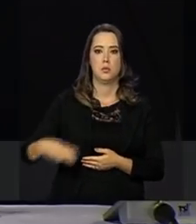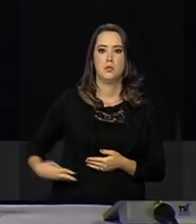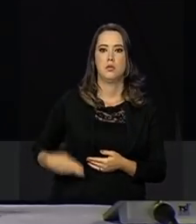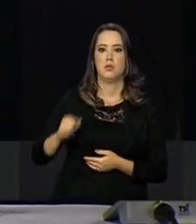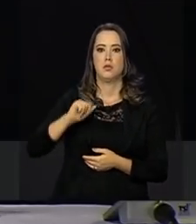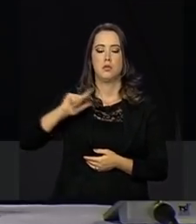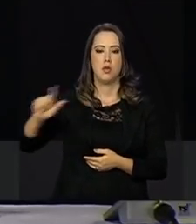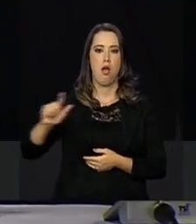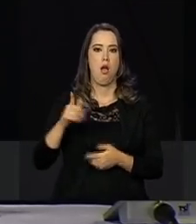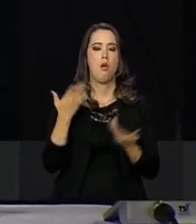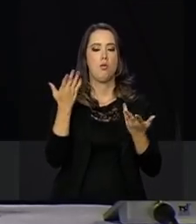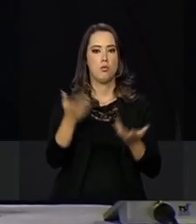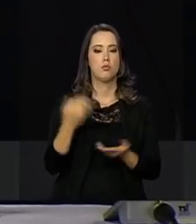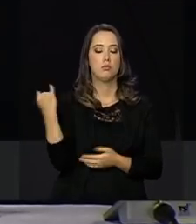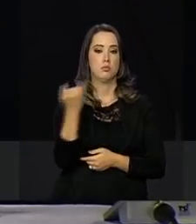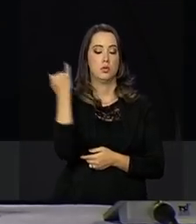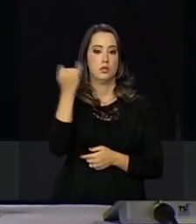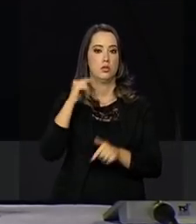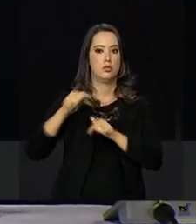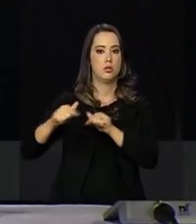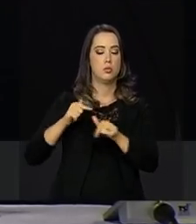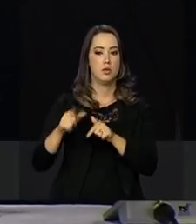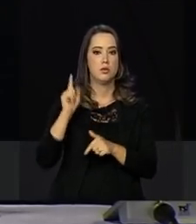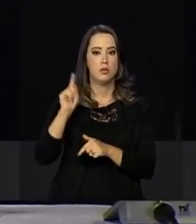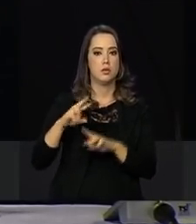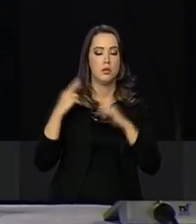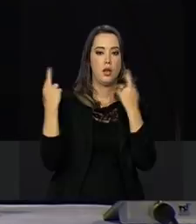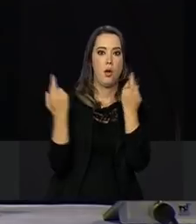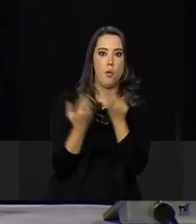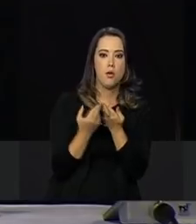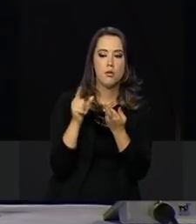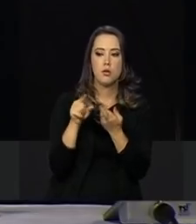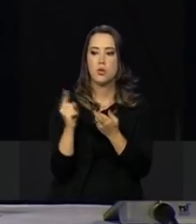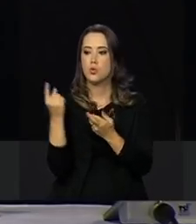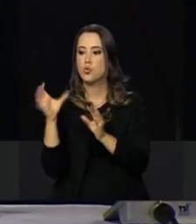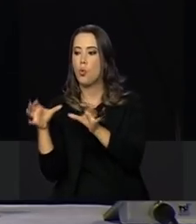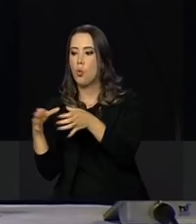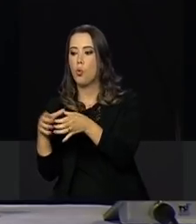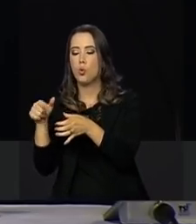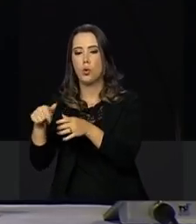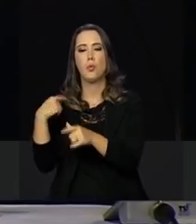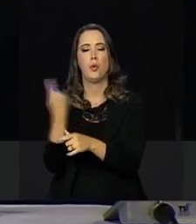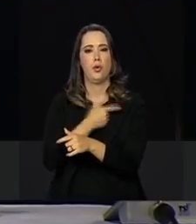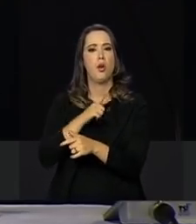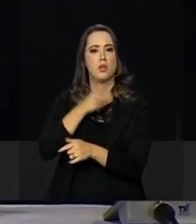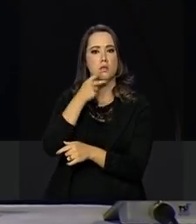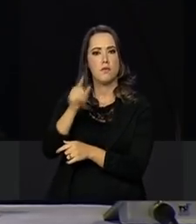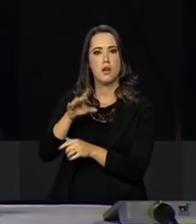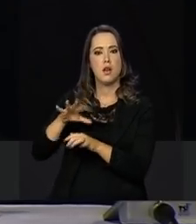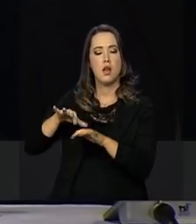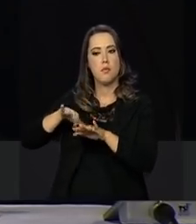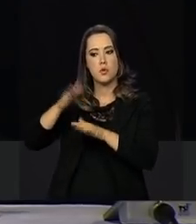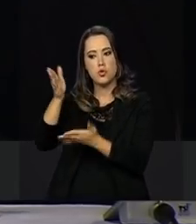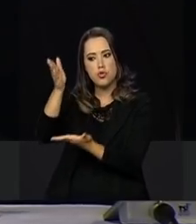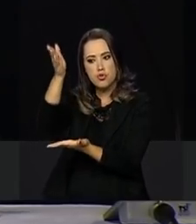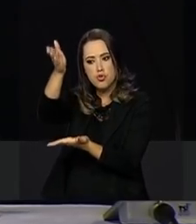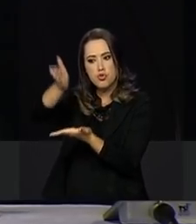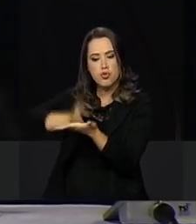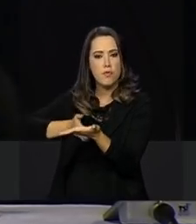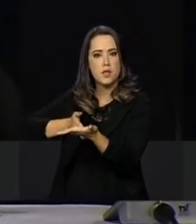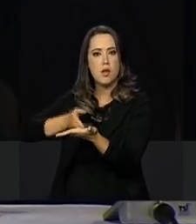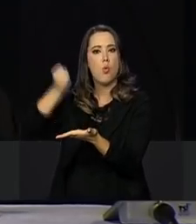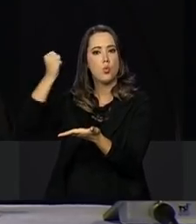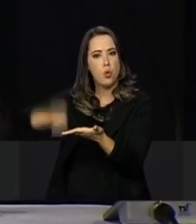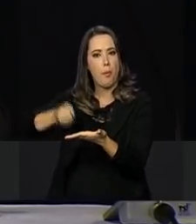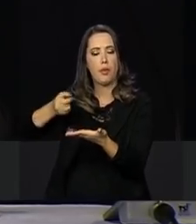deste feito significativo, que é reunir, de um lado, aquilo que nós chamamos de divisão orgânica do poder,